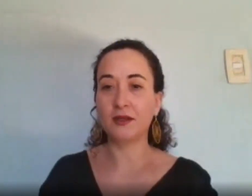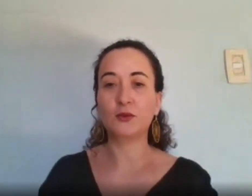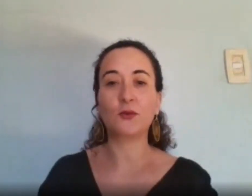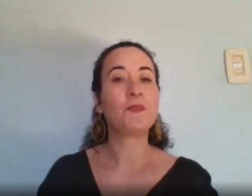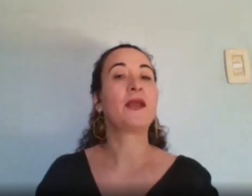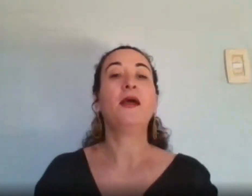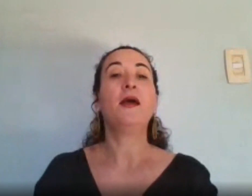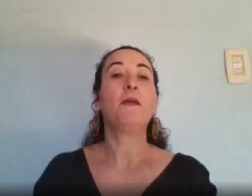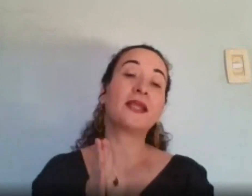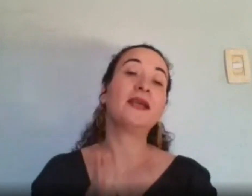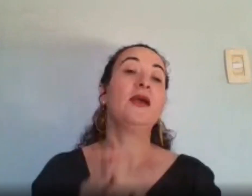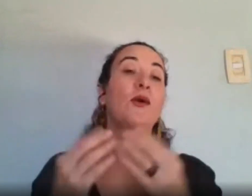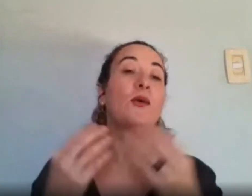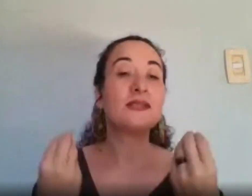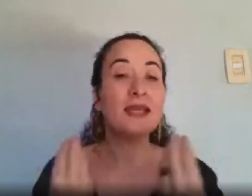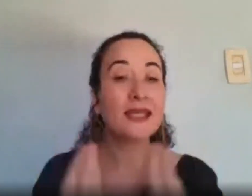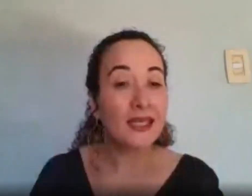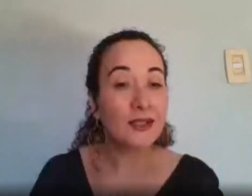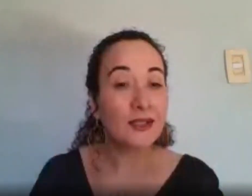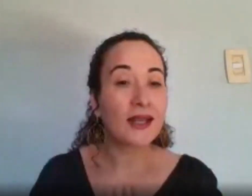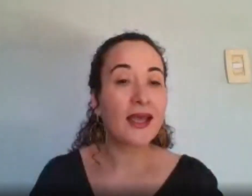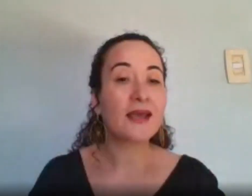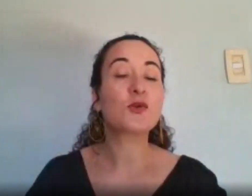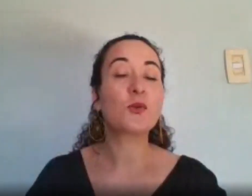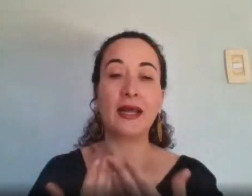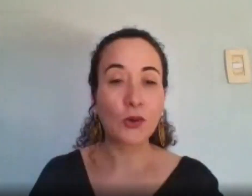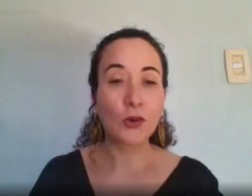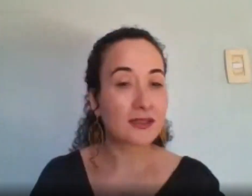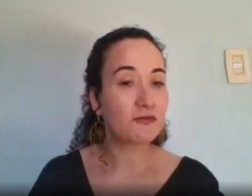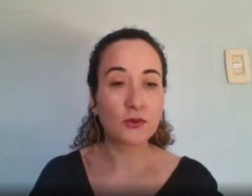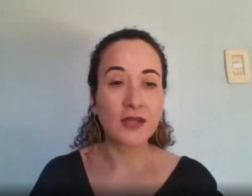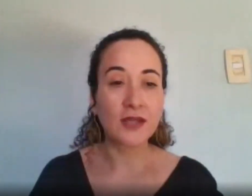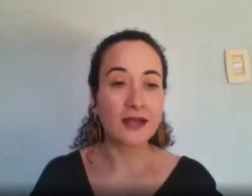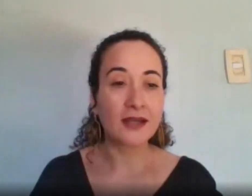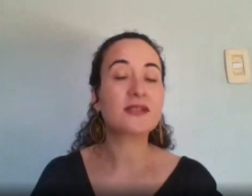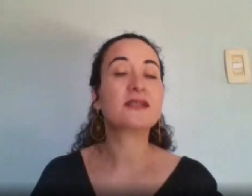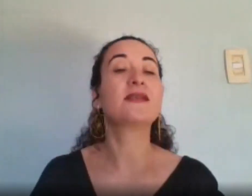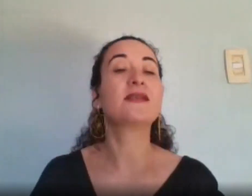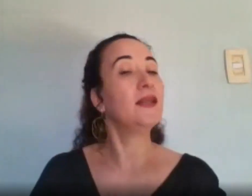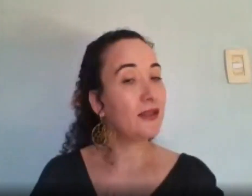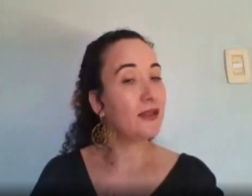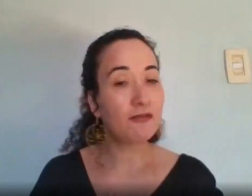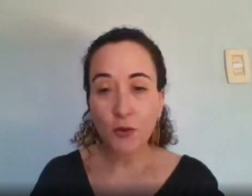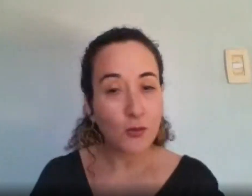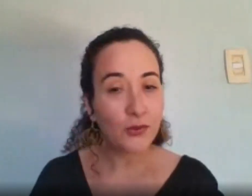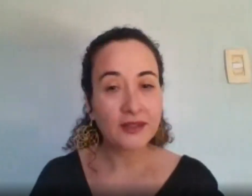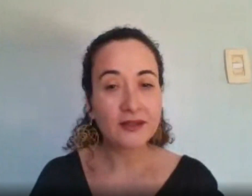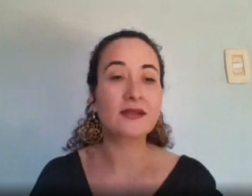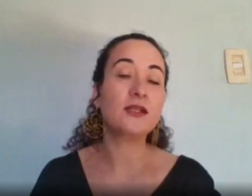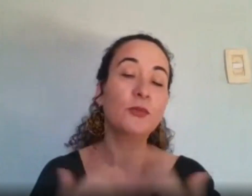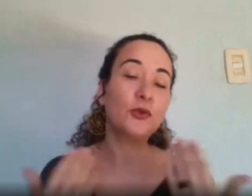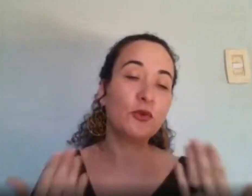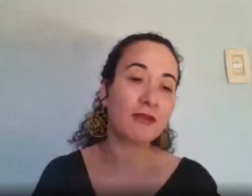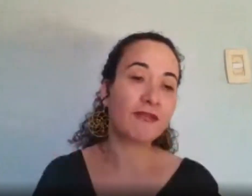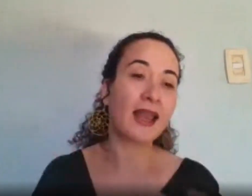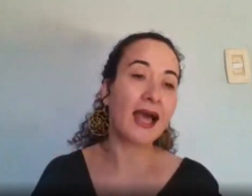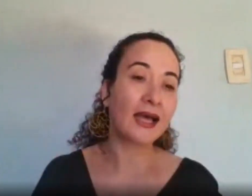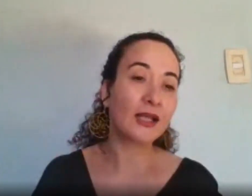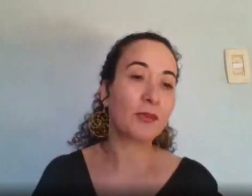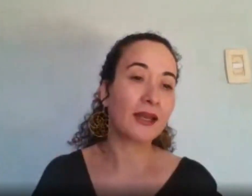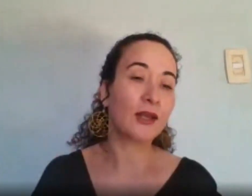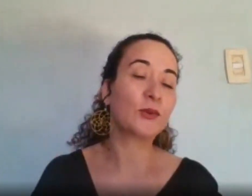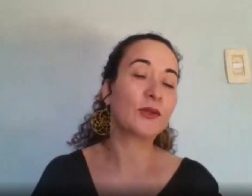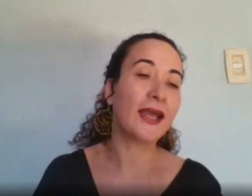nesse momento, por ter conseguido, né, superar todas as dificuldades, que foram muitas e muito